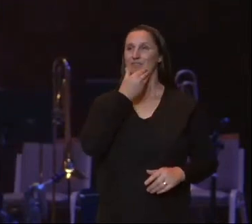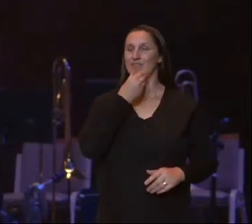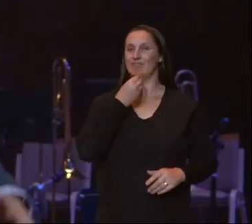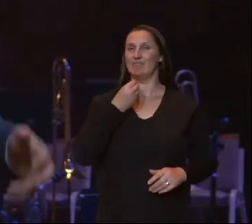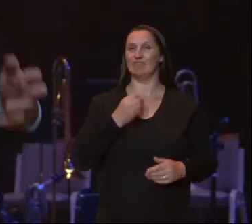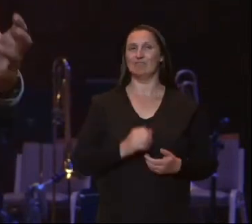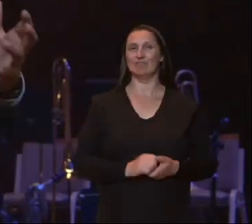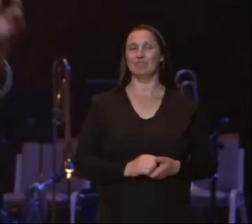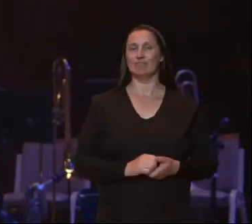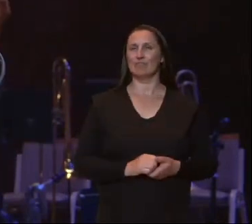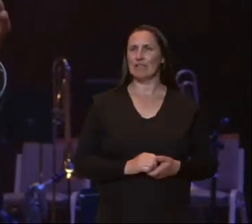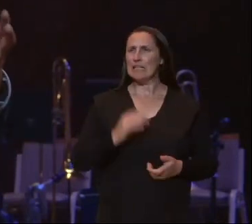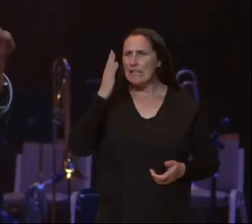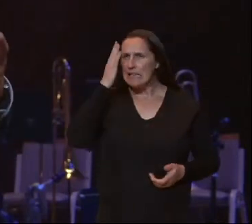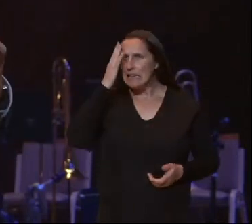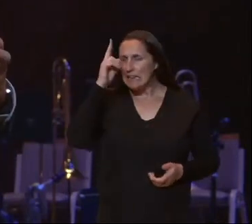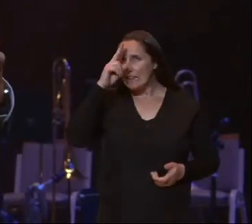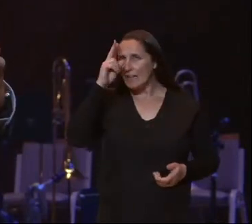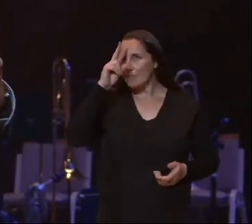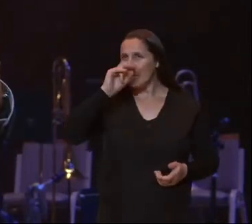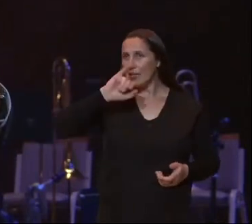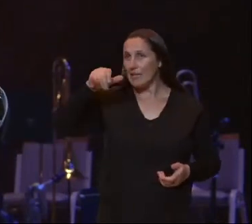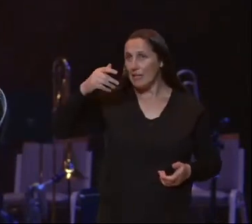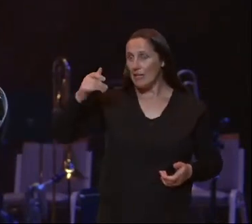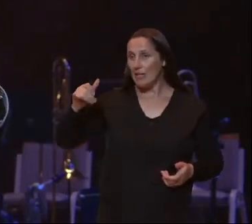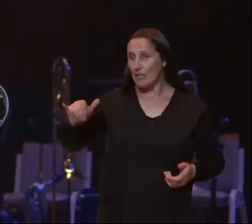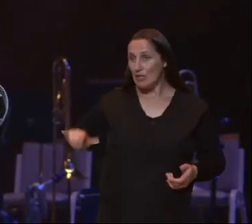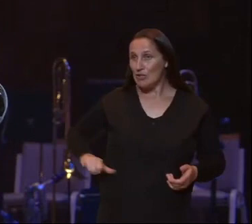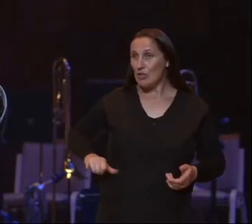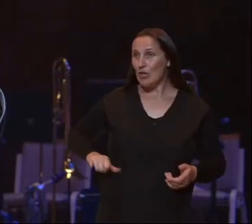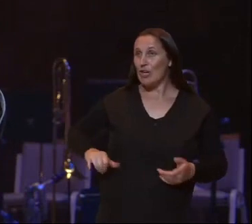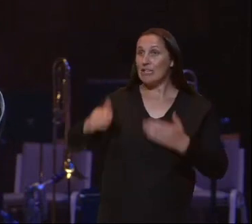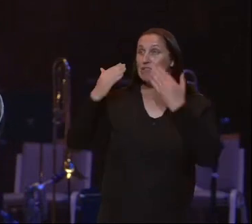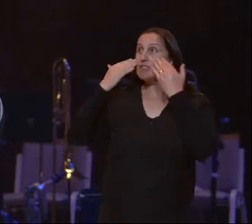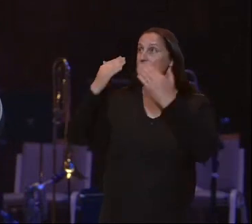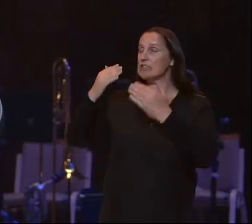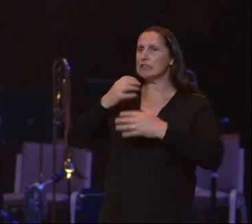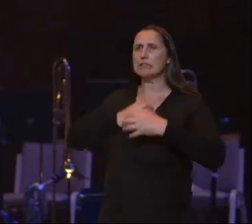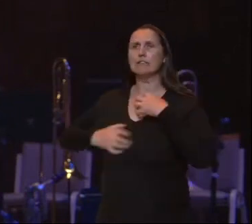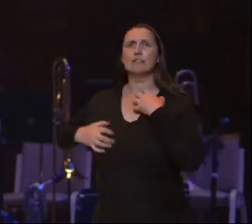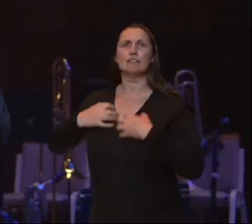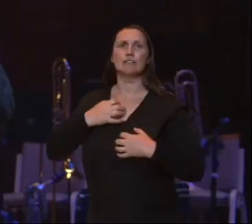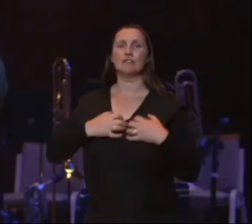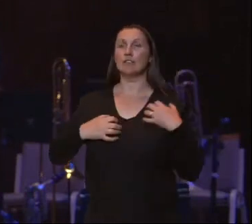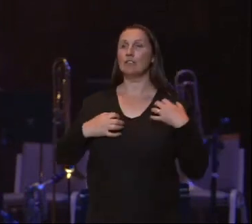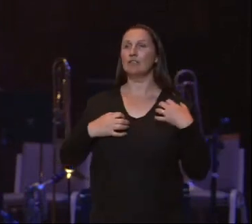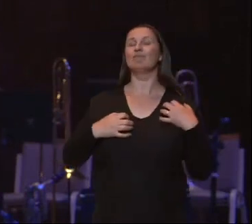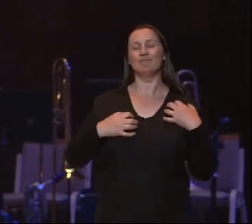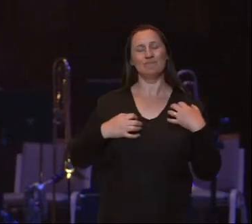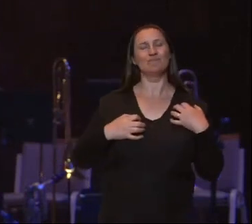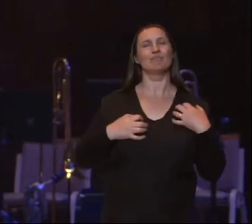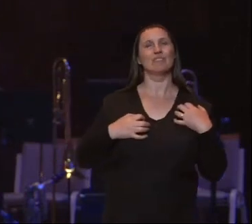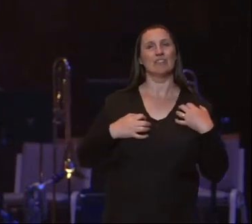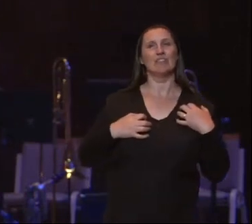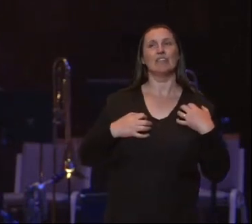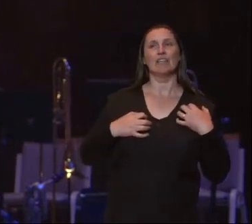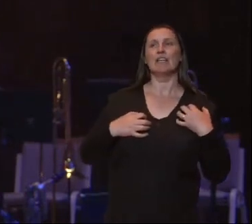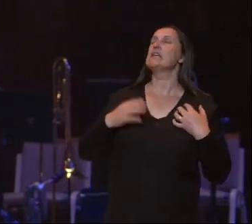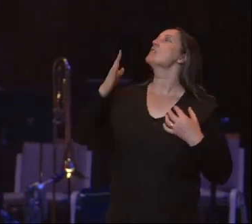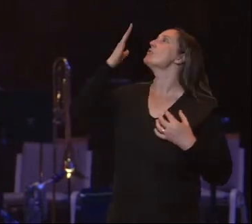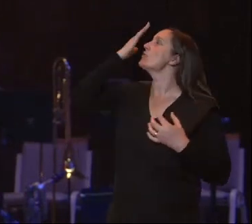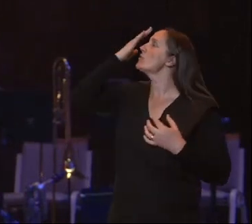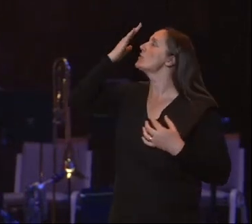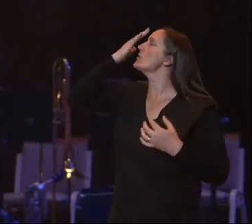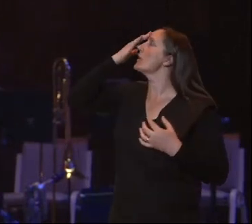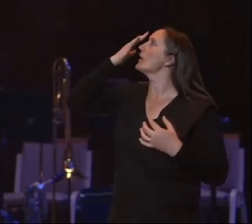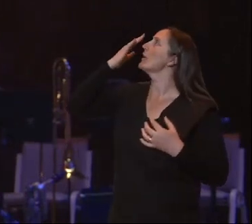Como Jó diante da aflição, você quer pedir, Deus me ajuda a declarar, eu sei que o meu